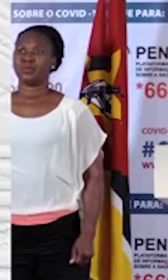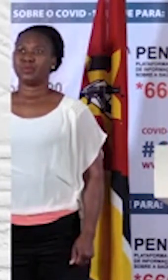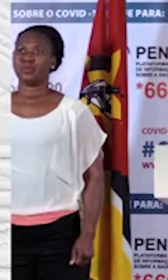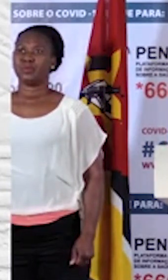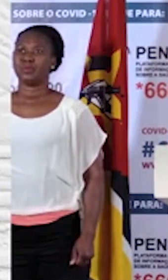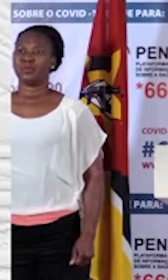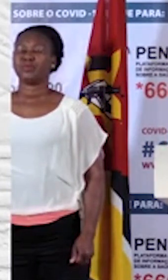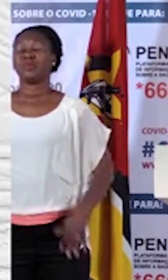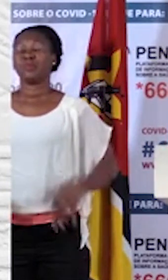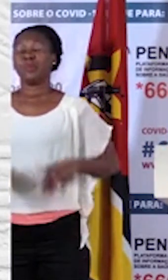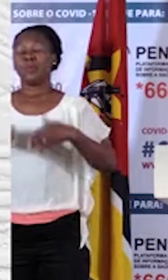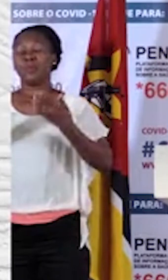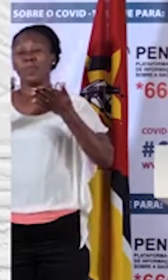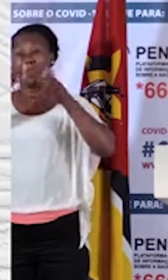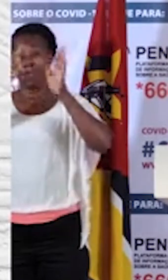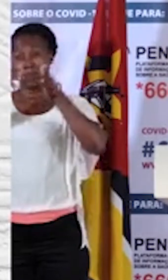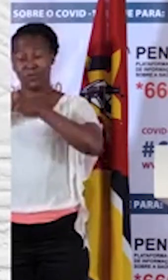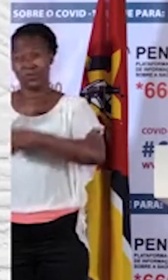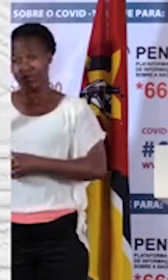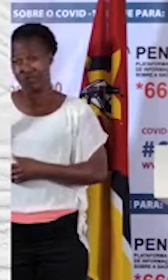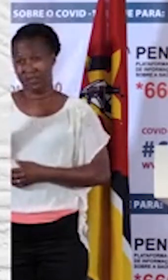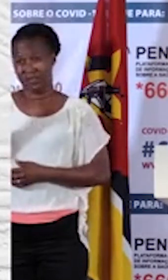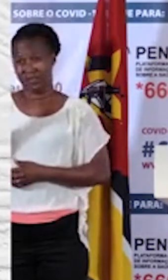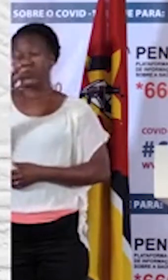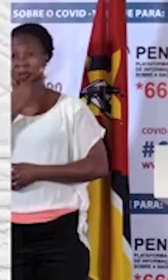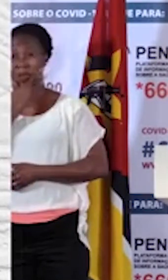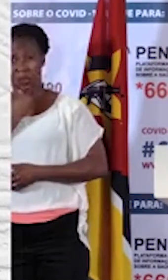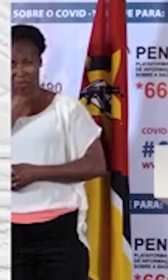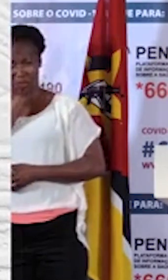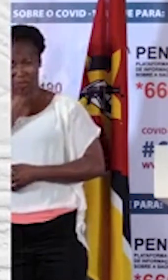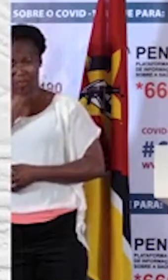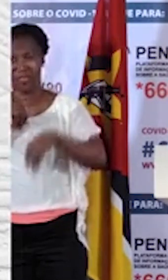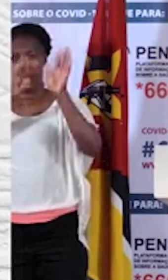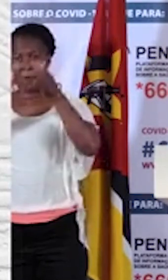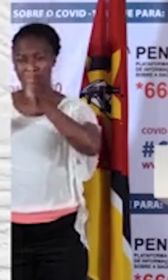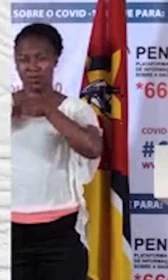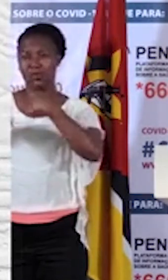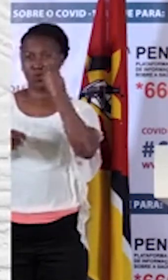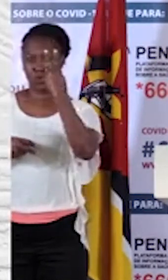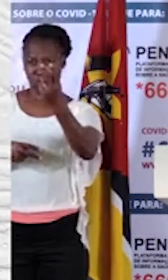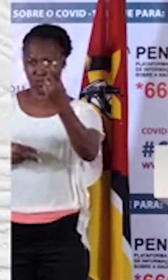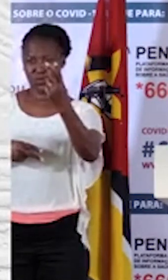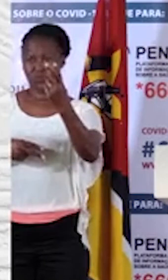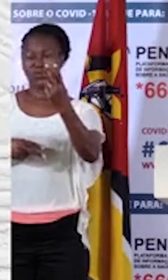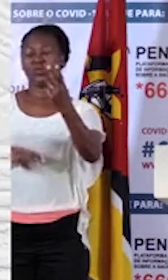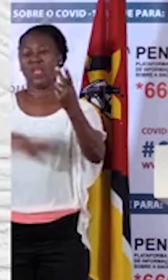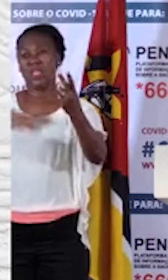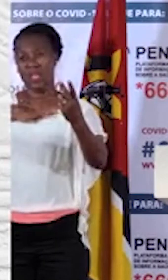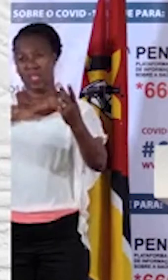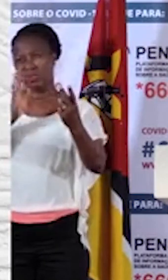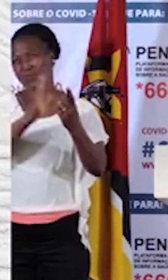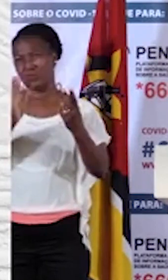E 5 indivíduos do sexo masculino, e destes, 2 na faixa etária de 5 a 14 anos de